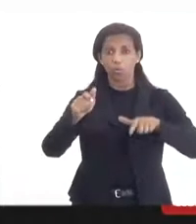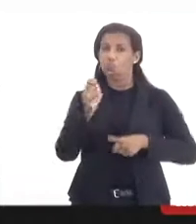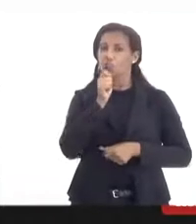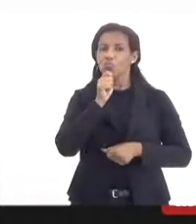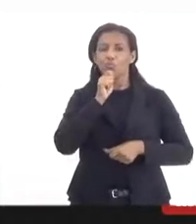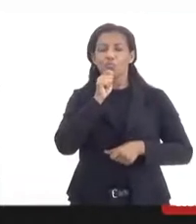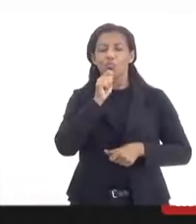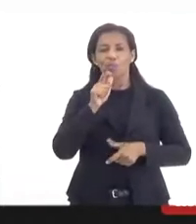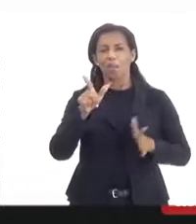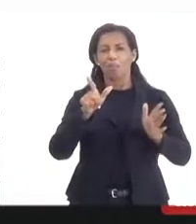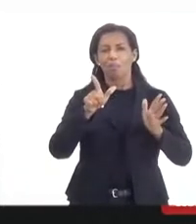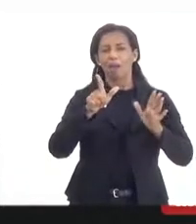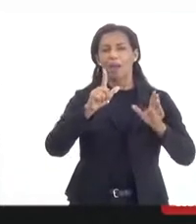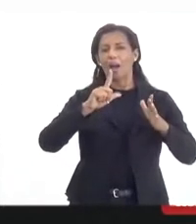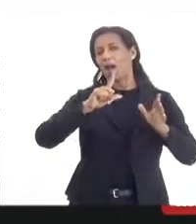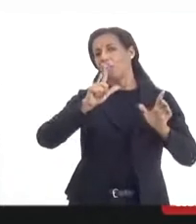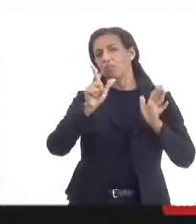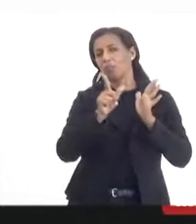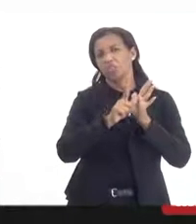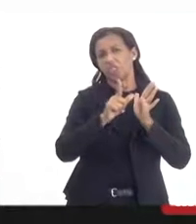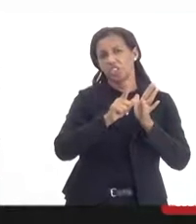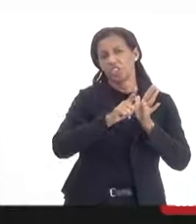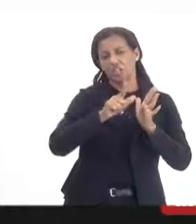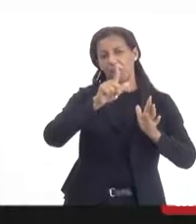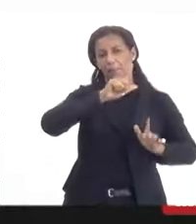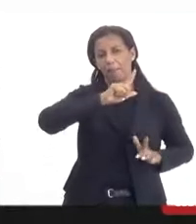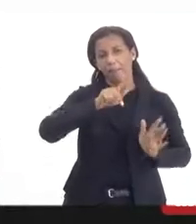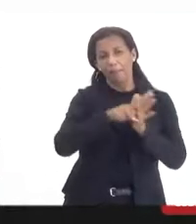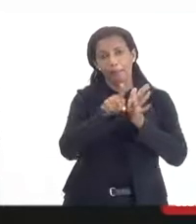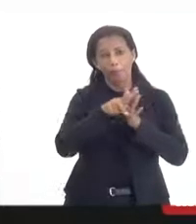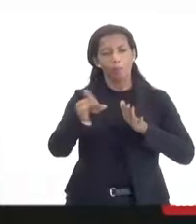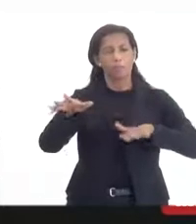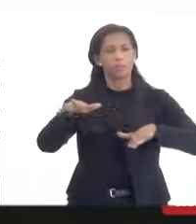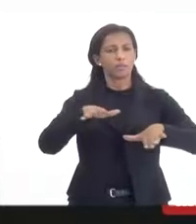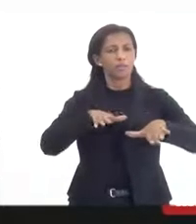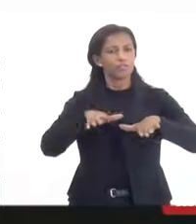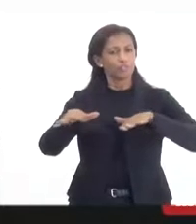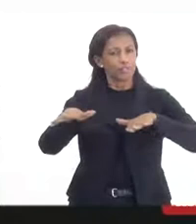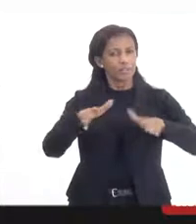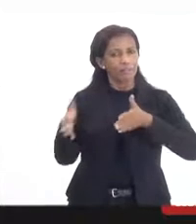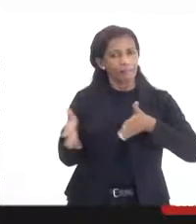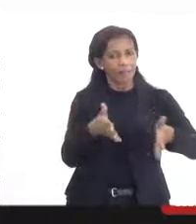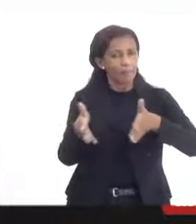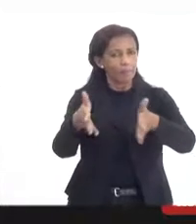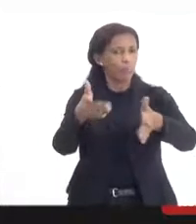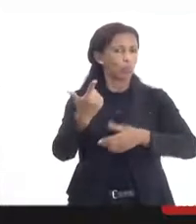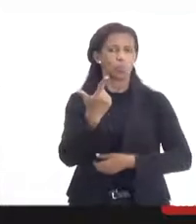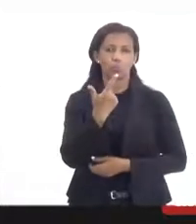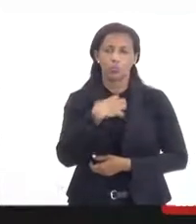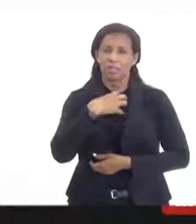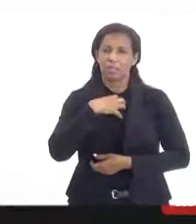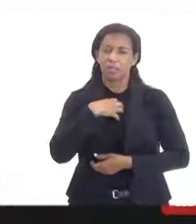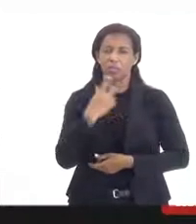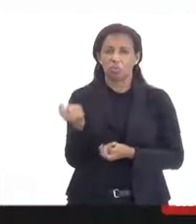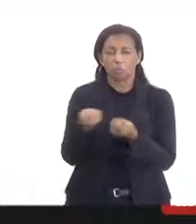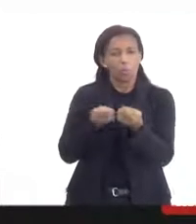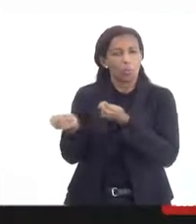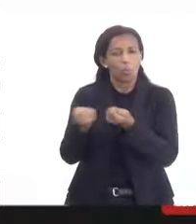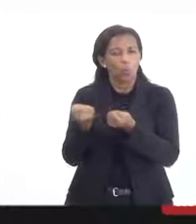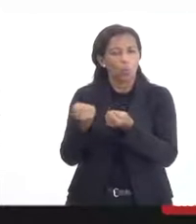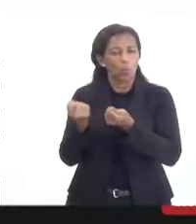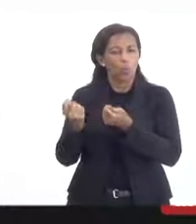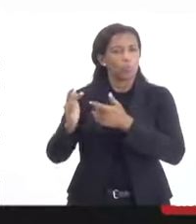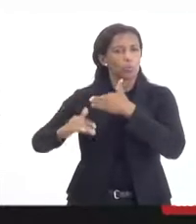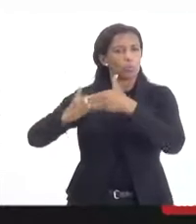escoamento, uma logística de transporte que seja destacada, né? Não faz sentido algum econômico se